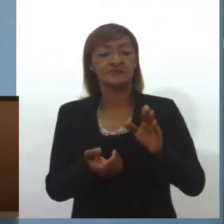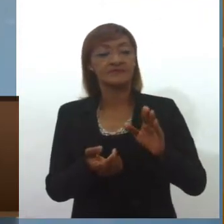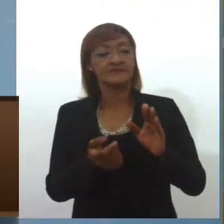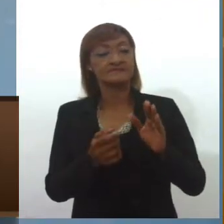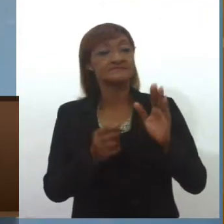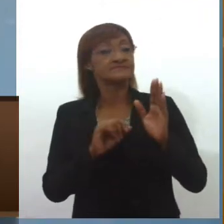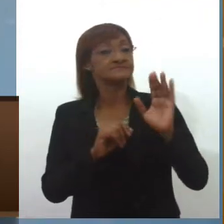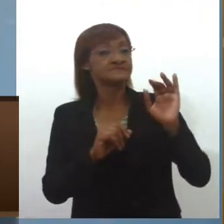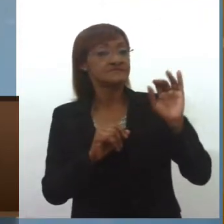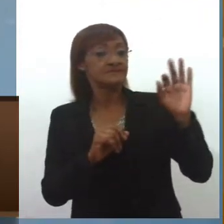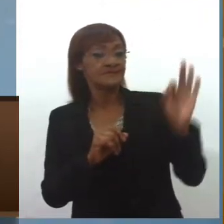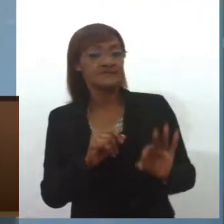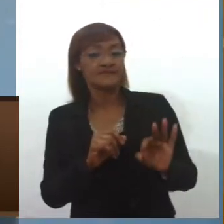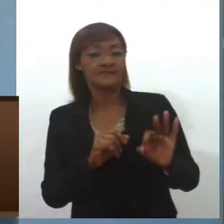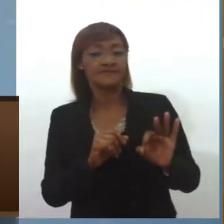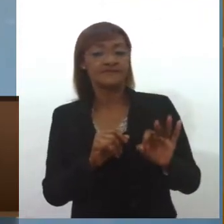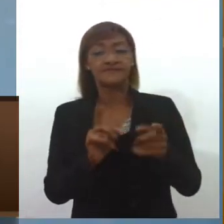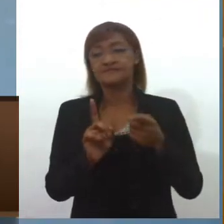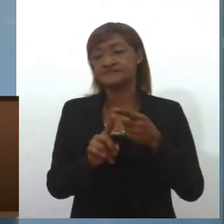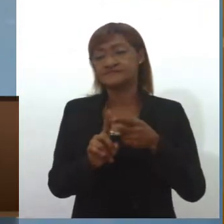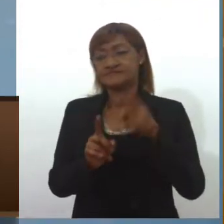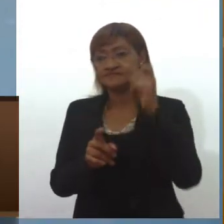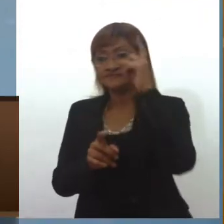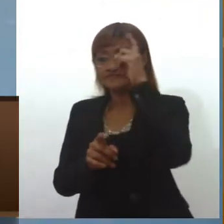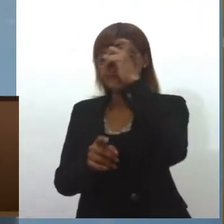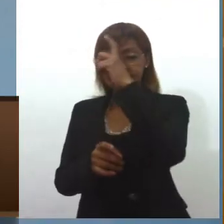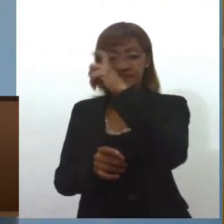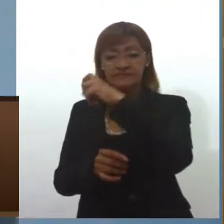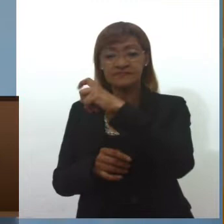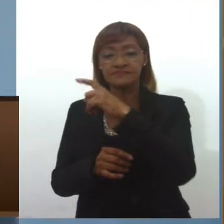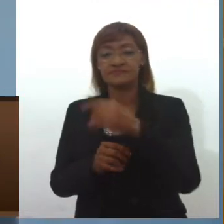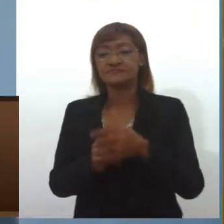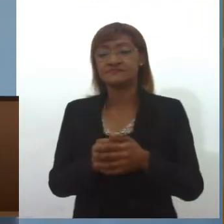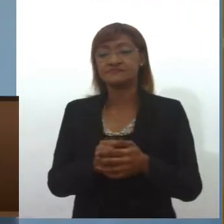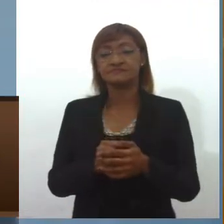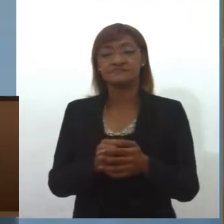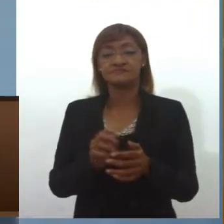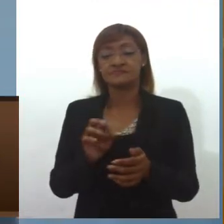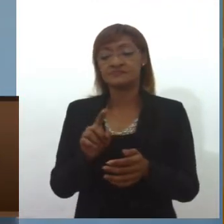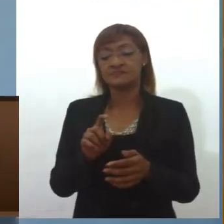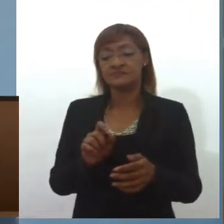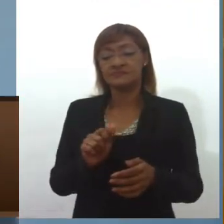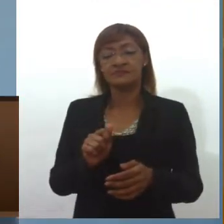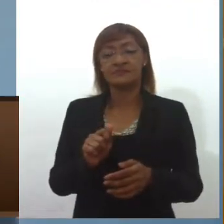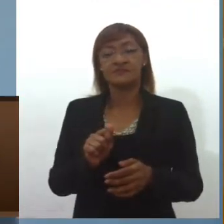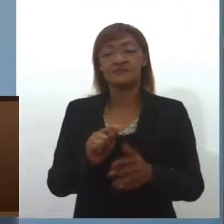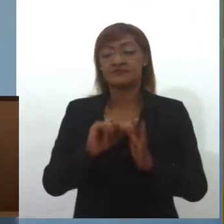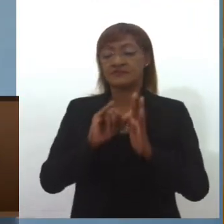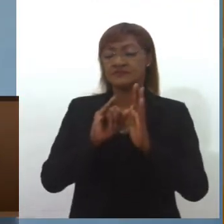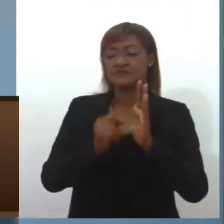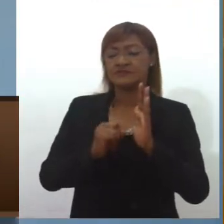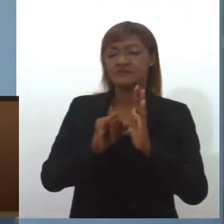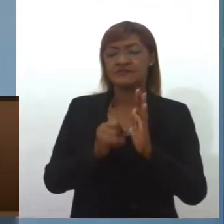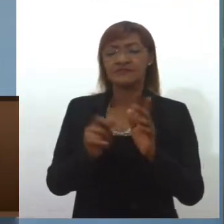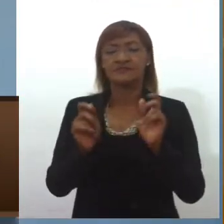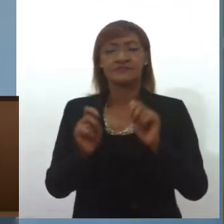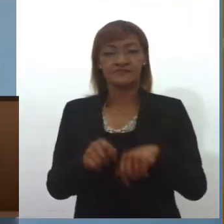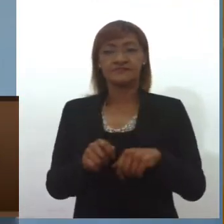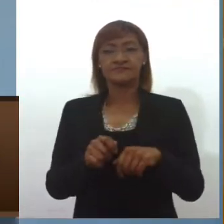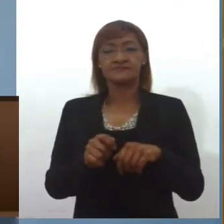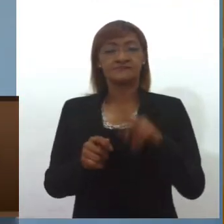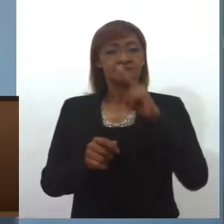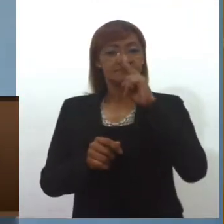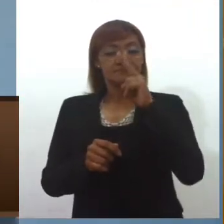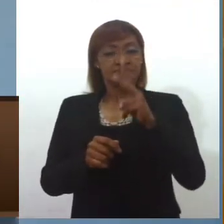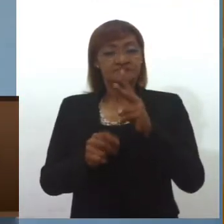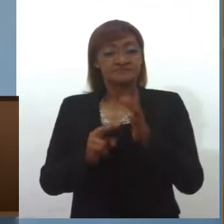inflação, torna-se também mais difícil que a taxa de juros possa controlá-la com mais força, né, com mais